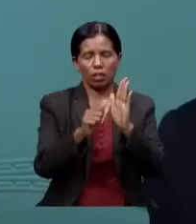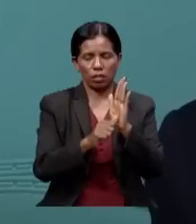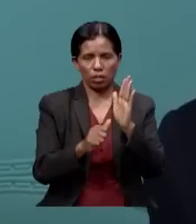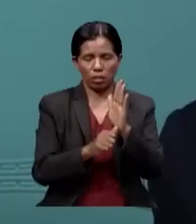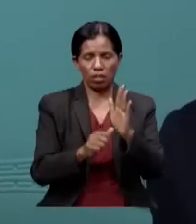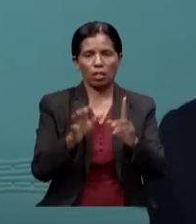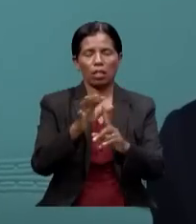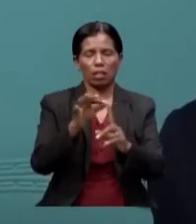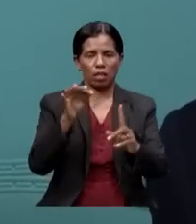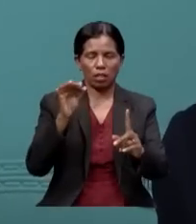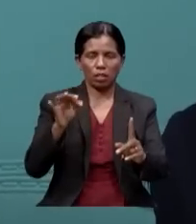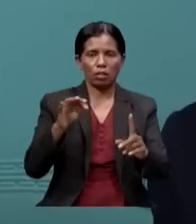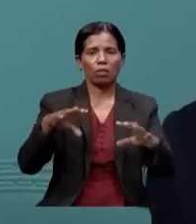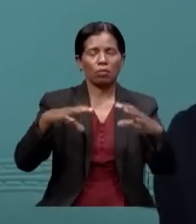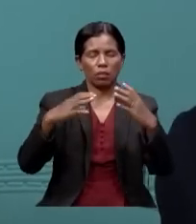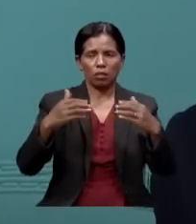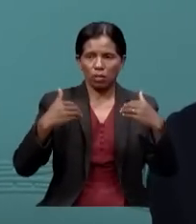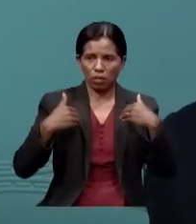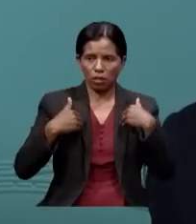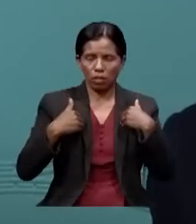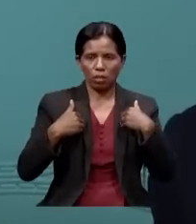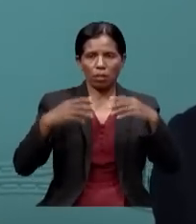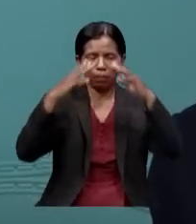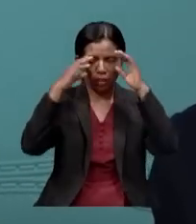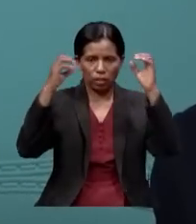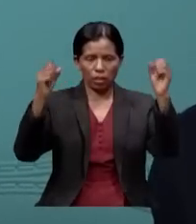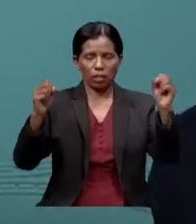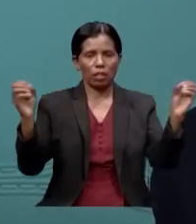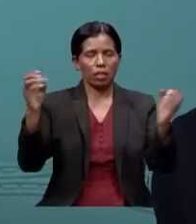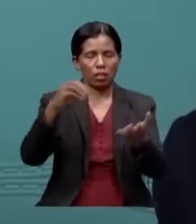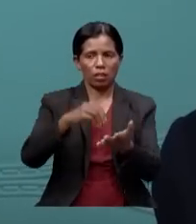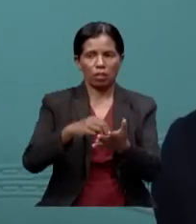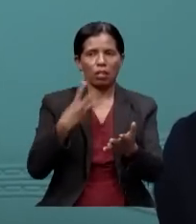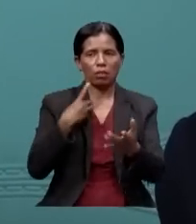eleição comissário se ia e presidente lá garante